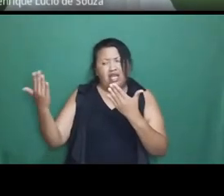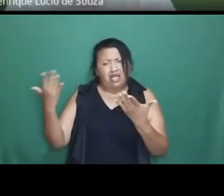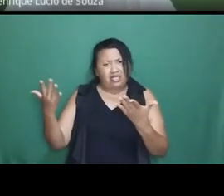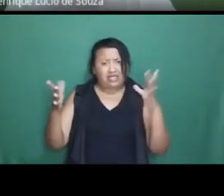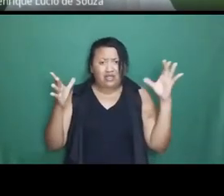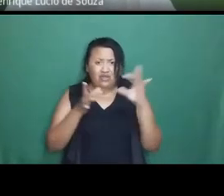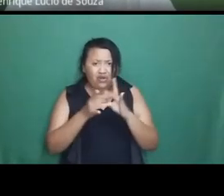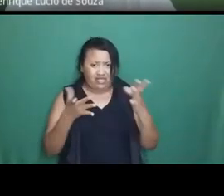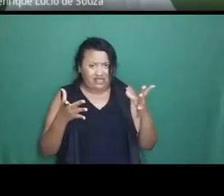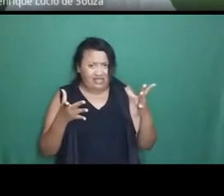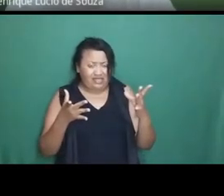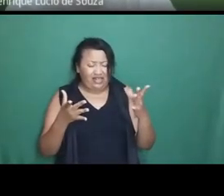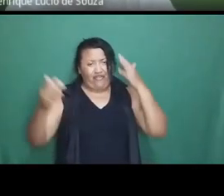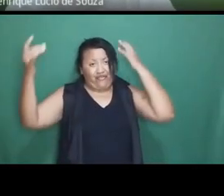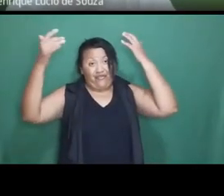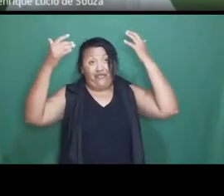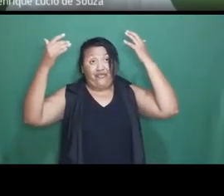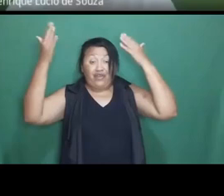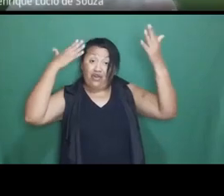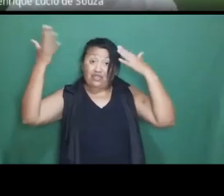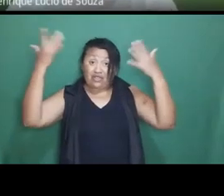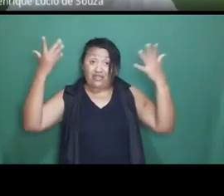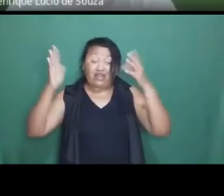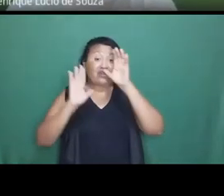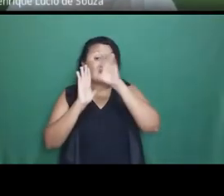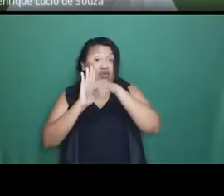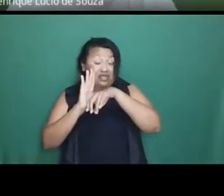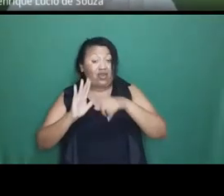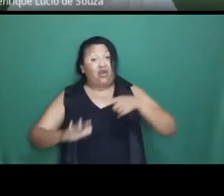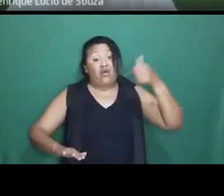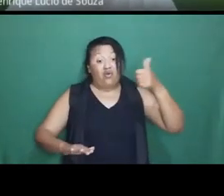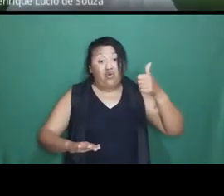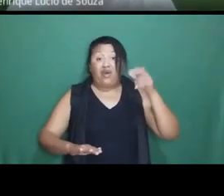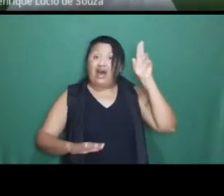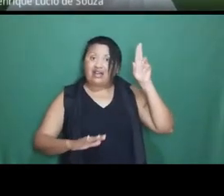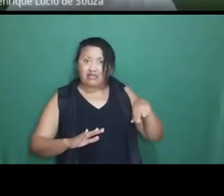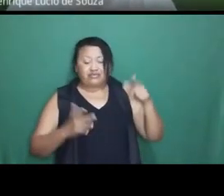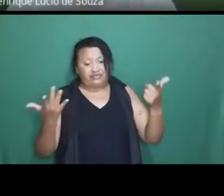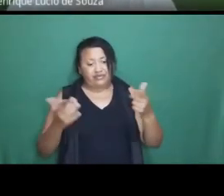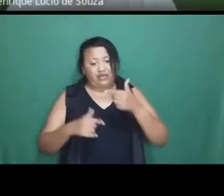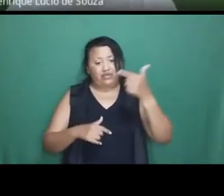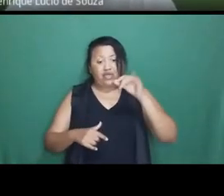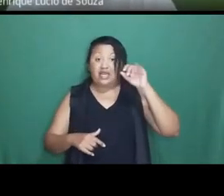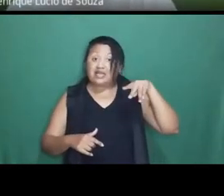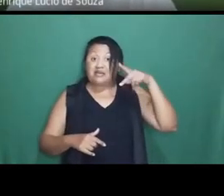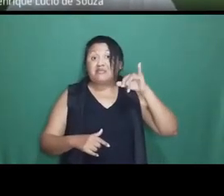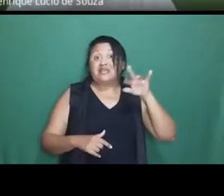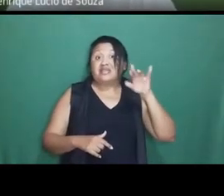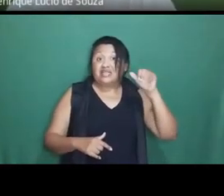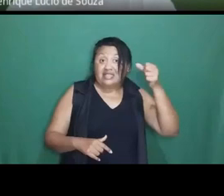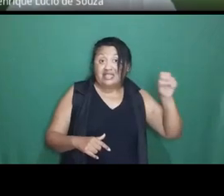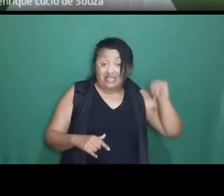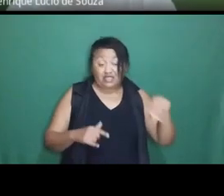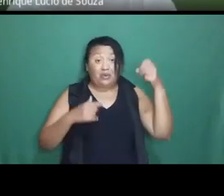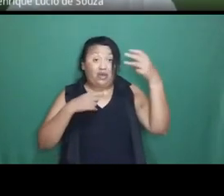moderna a sua conceituação um racionalismo 2 Hipismo 3 que